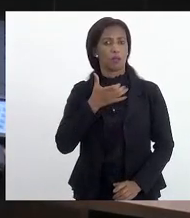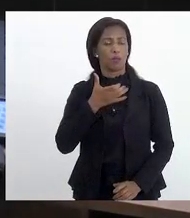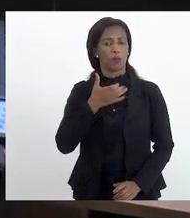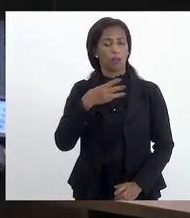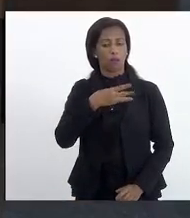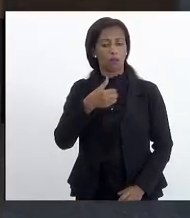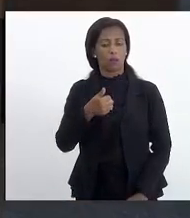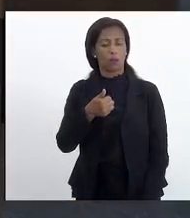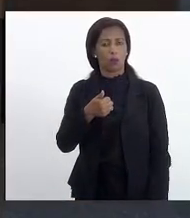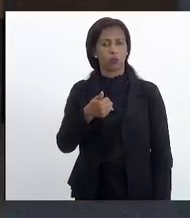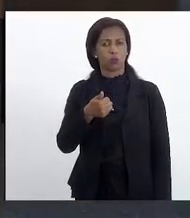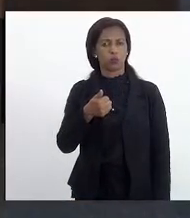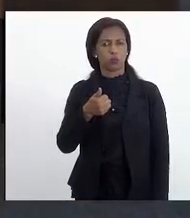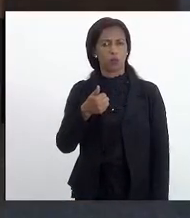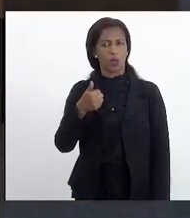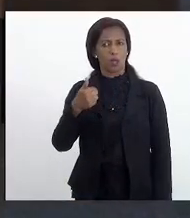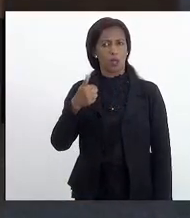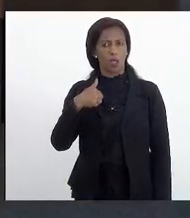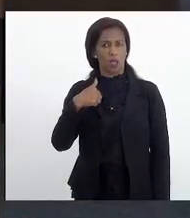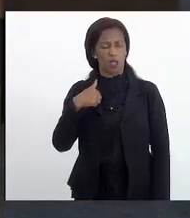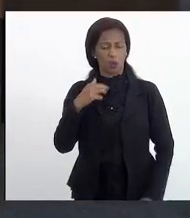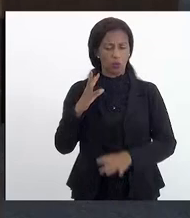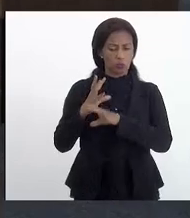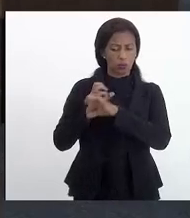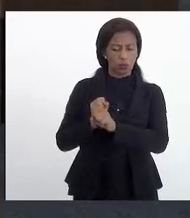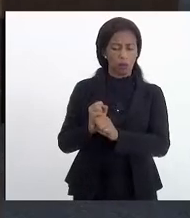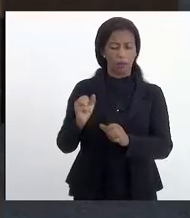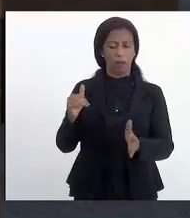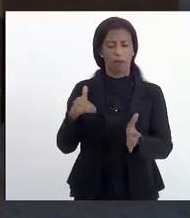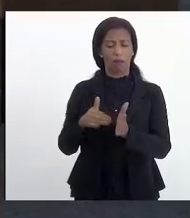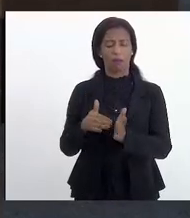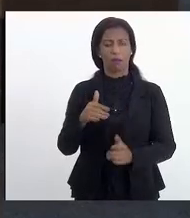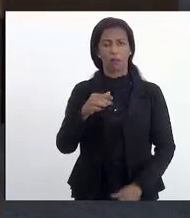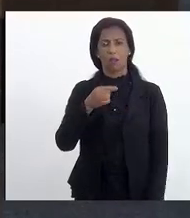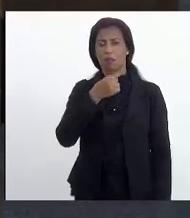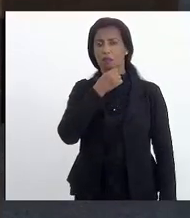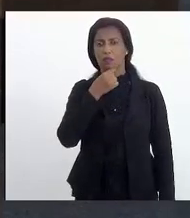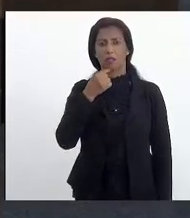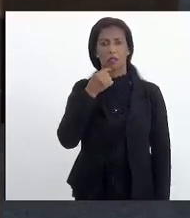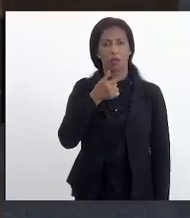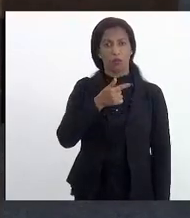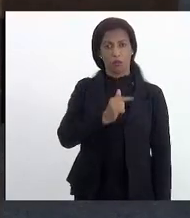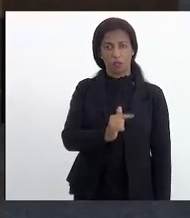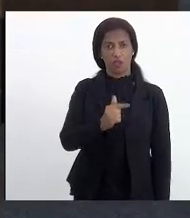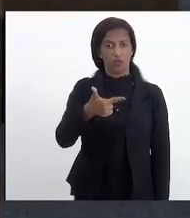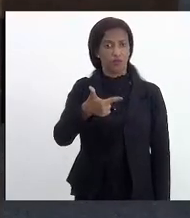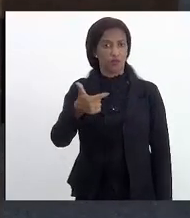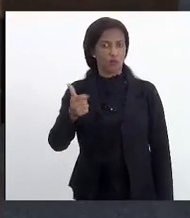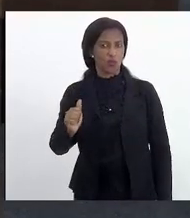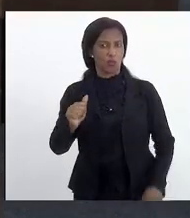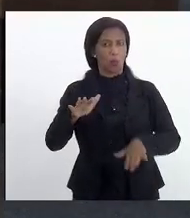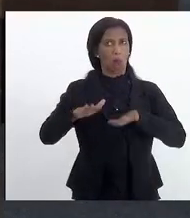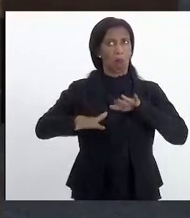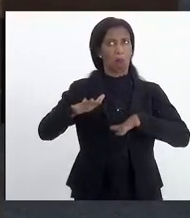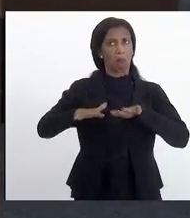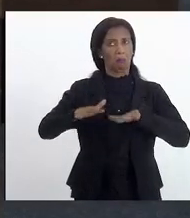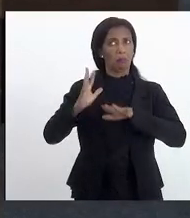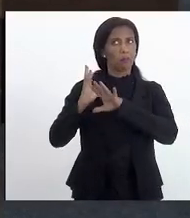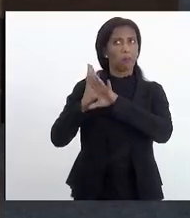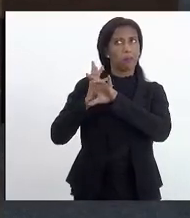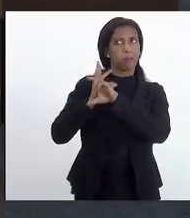até 7 de setembro de 21, que dava